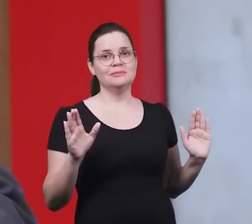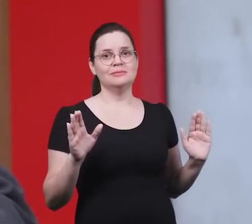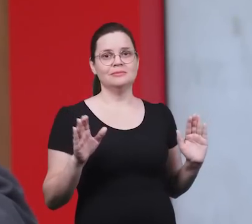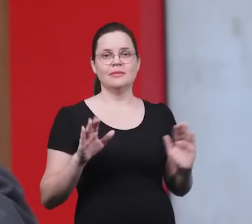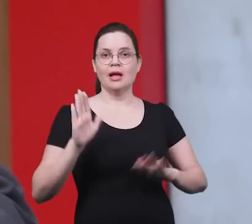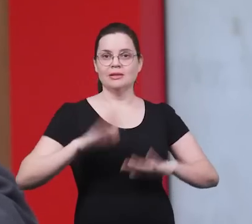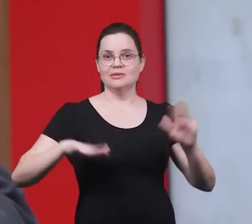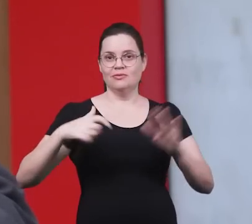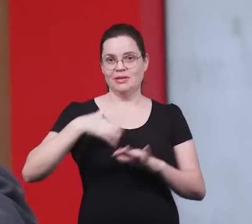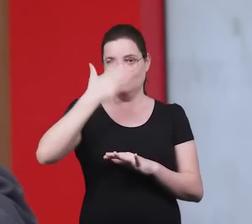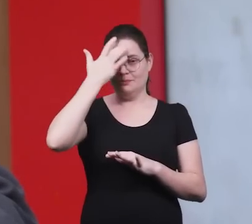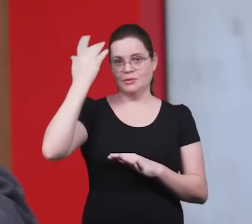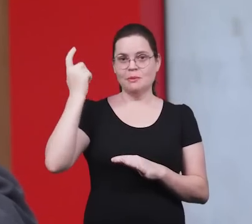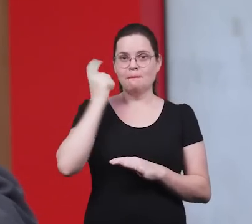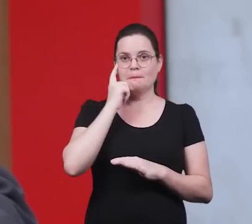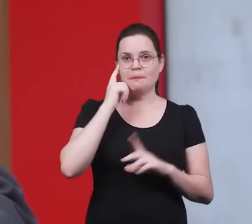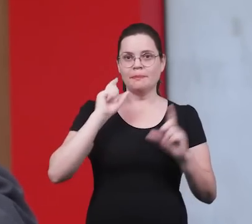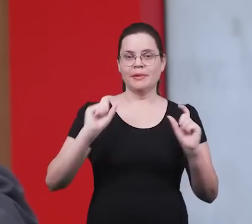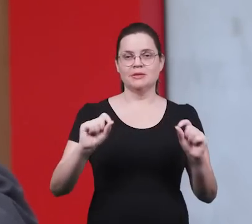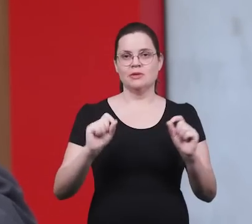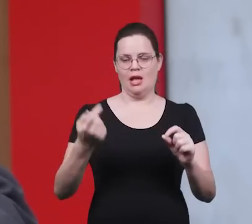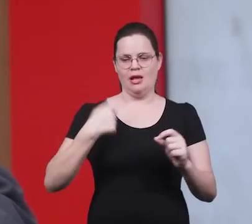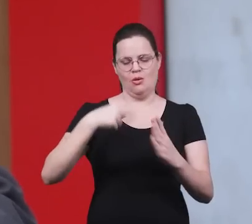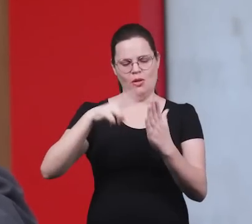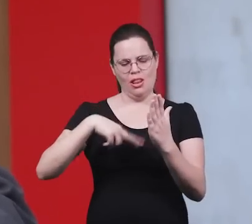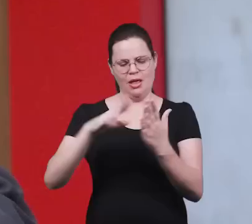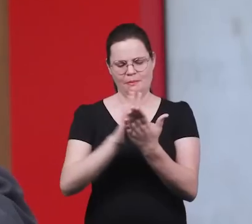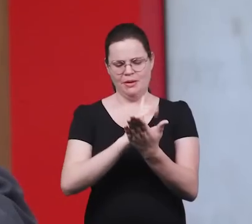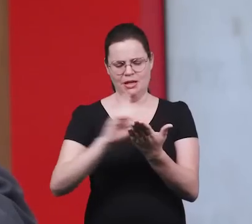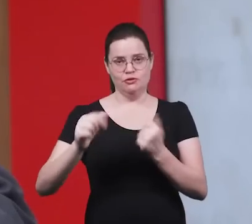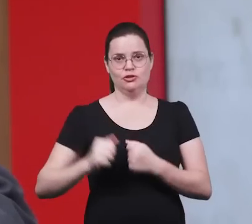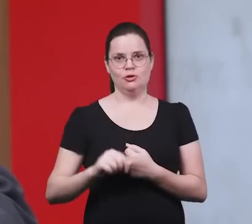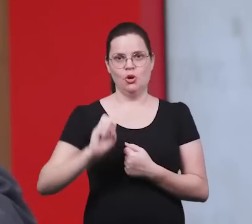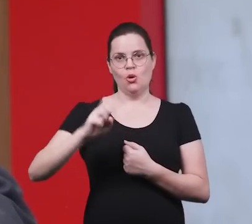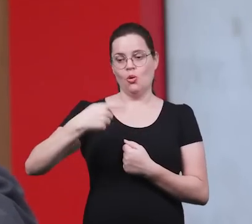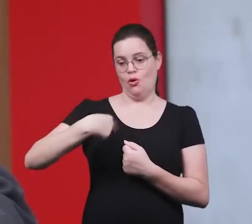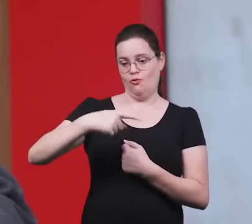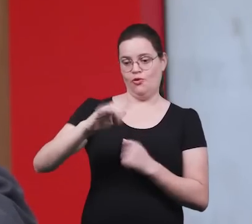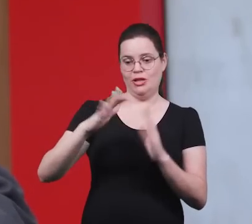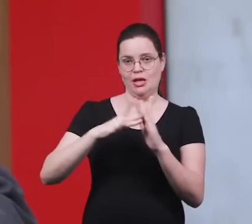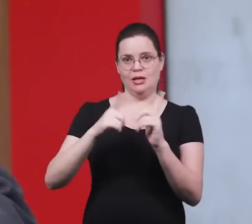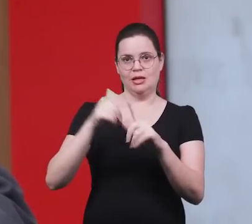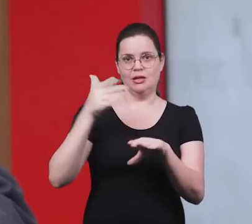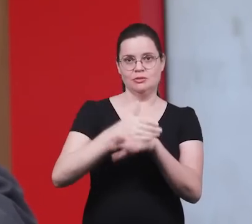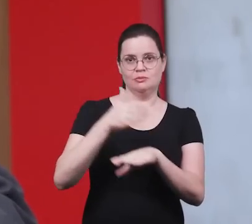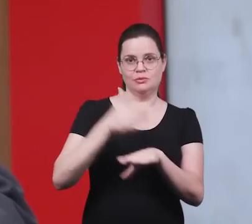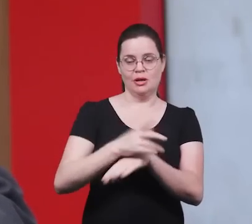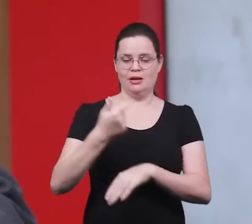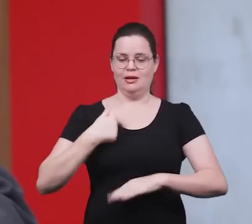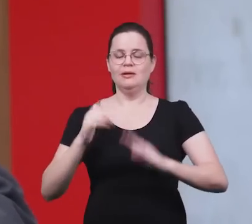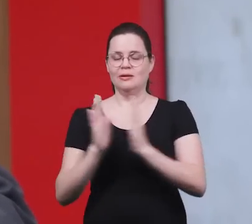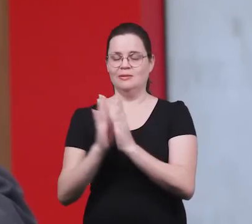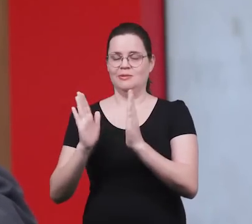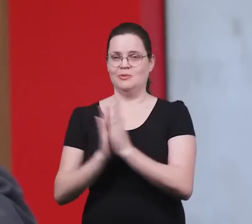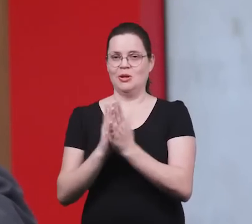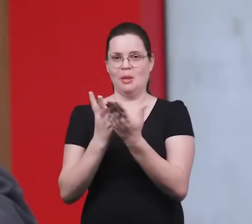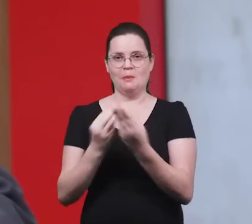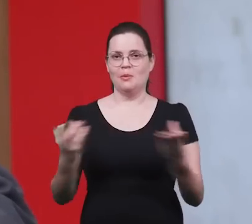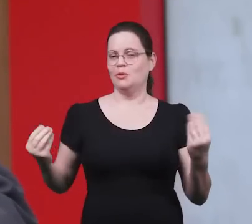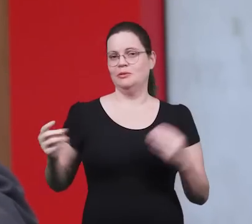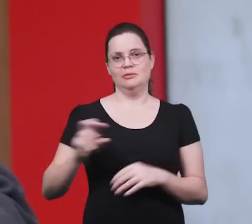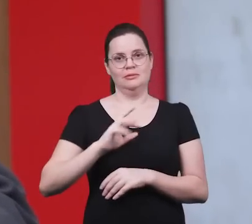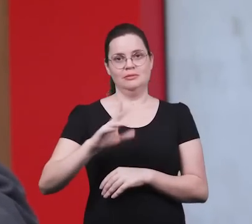Talvez alguém pense que a resposta é: eu li muito a Bíblia, eu fui muito à igreja, eu orei muito.